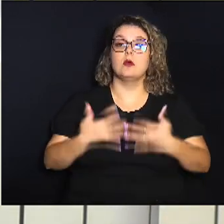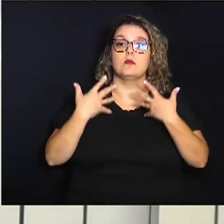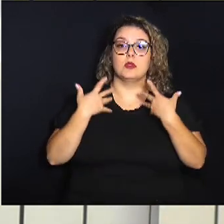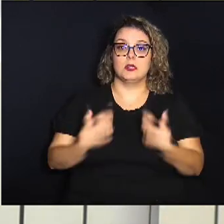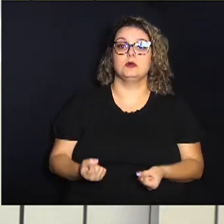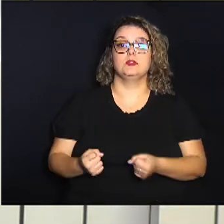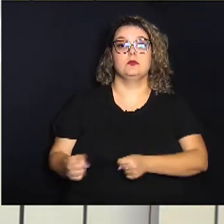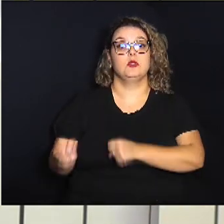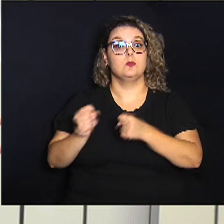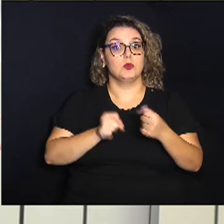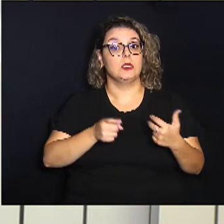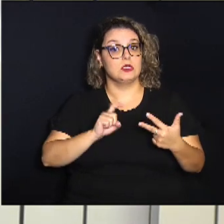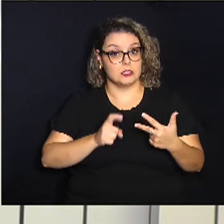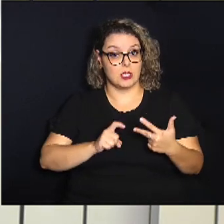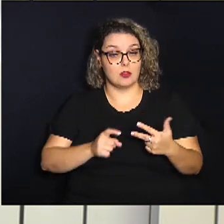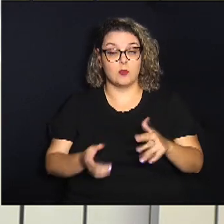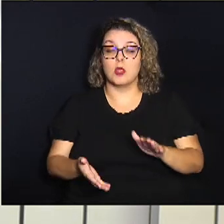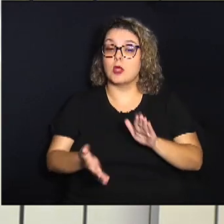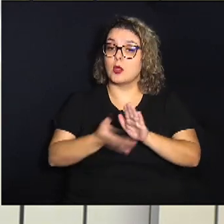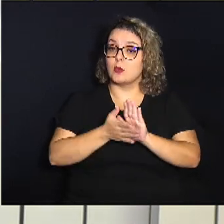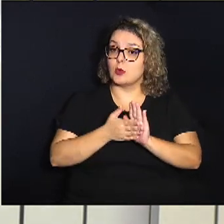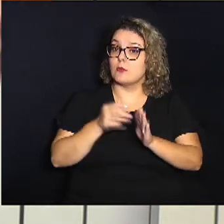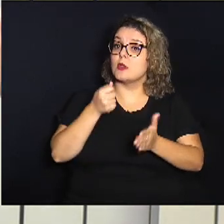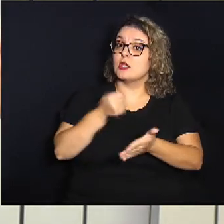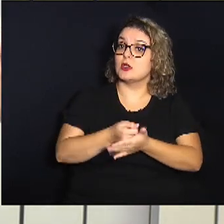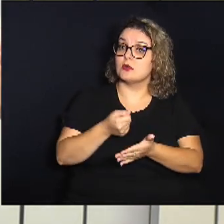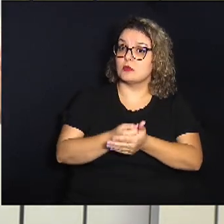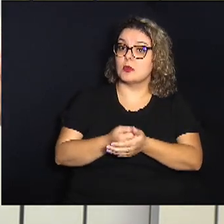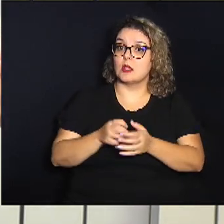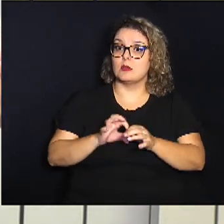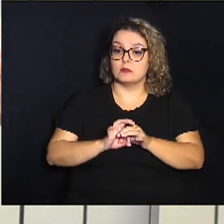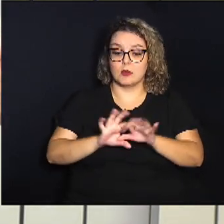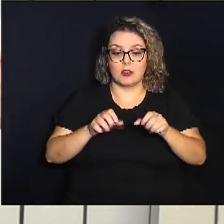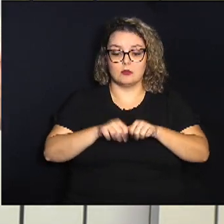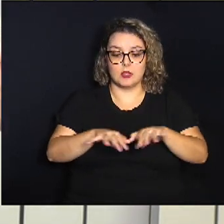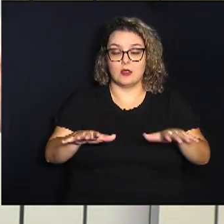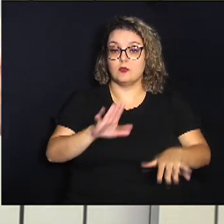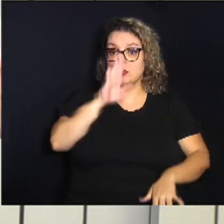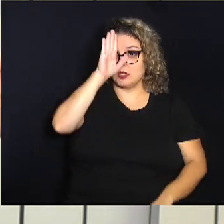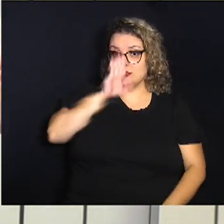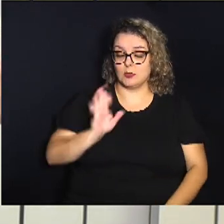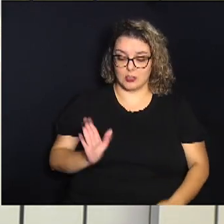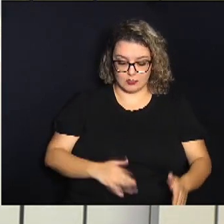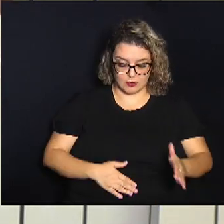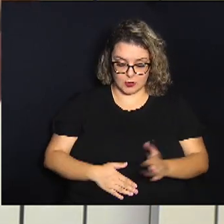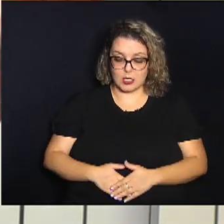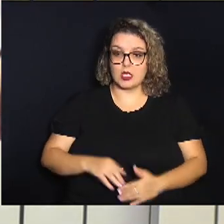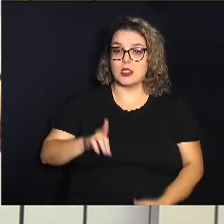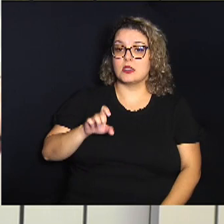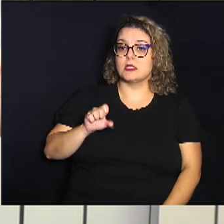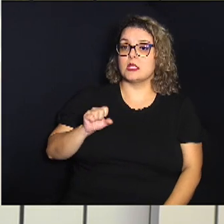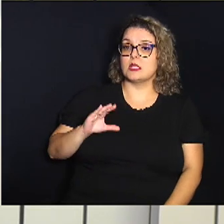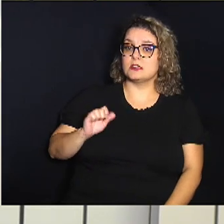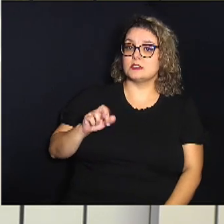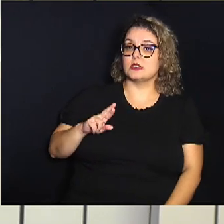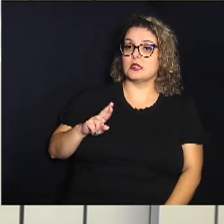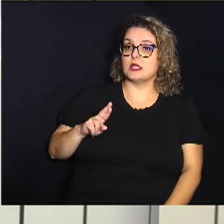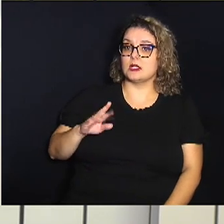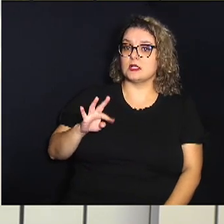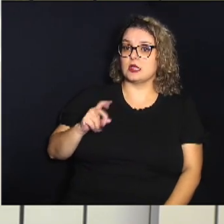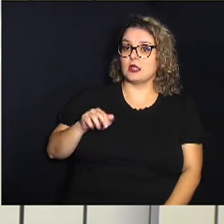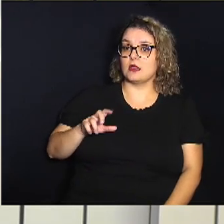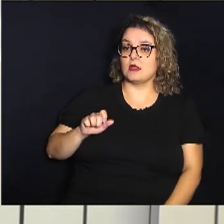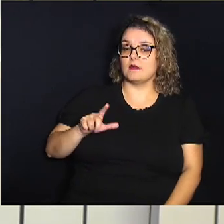Poder Executivo. A proposta garante a distribuição gratuita de fraldas descartáveis, infantis e